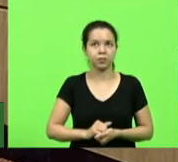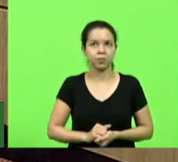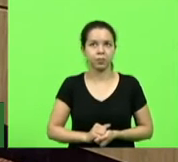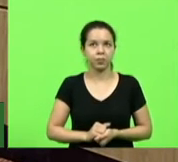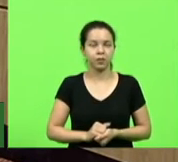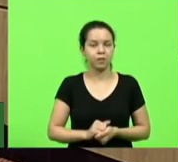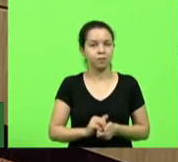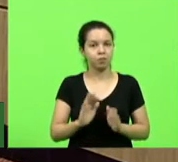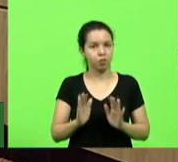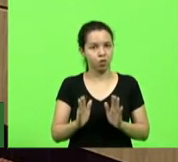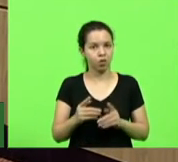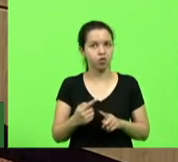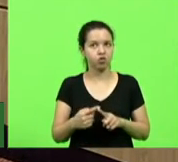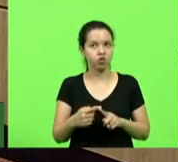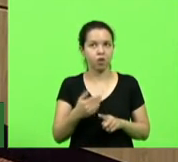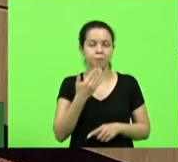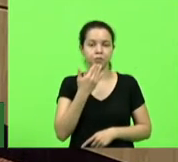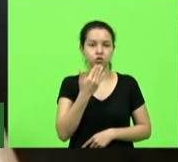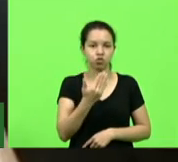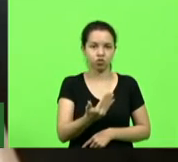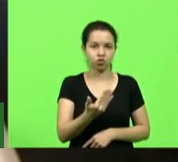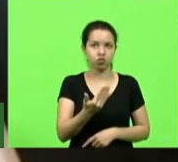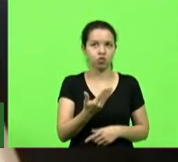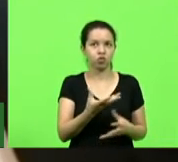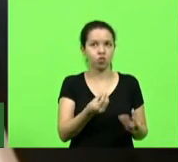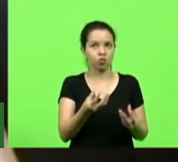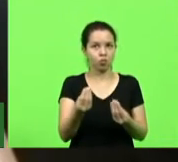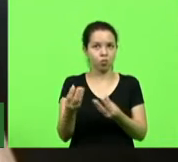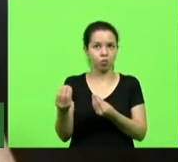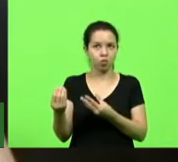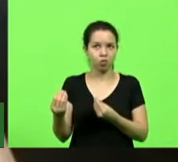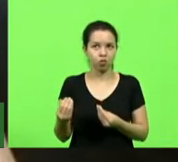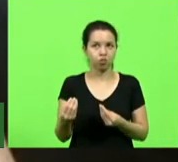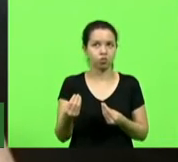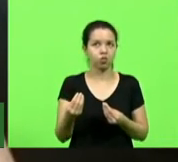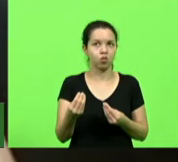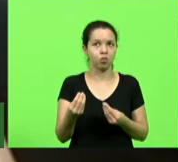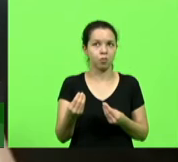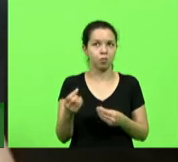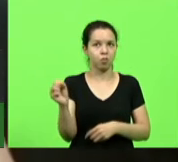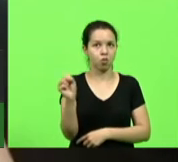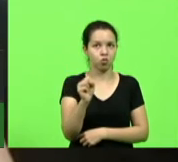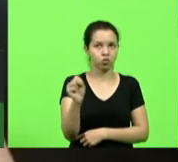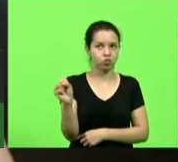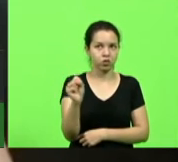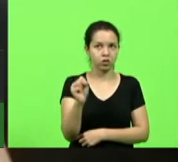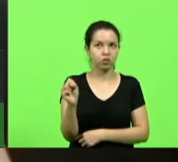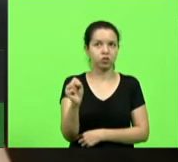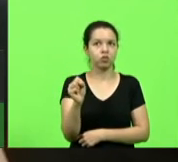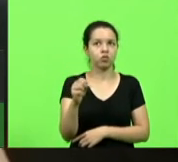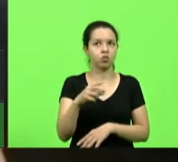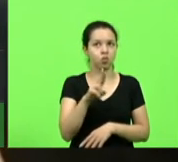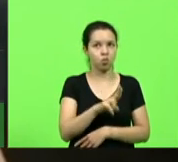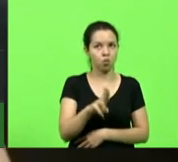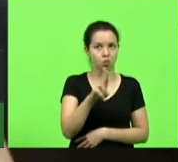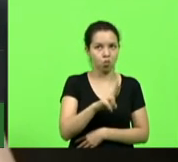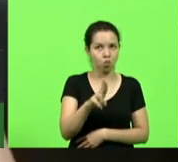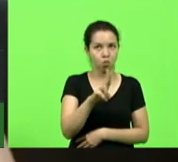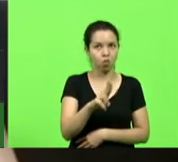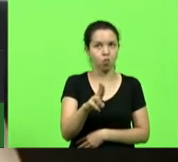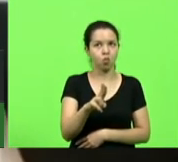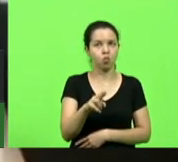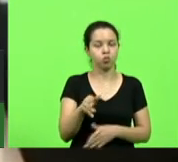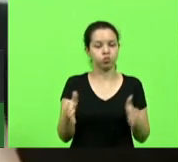Haja visto que foi um pedido de vários motoristas que utilizam e trafegam por aquela